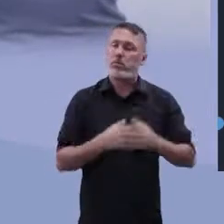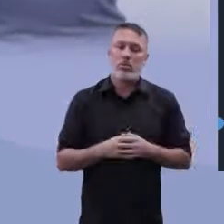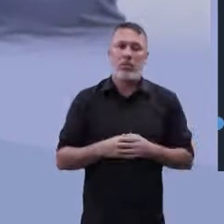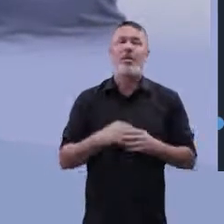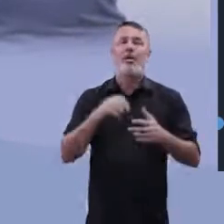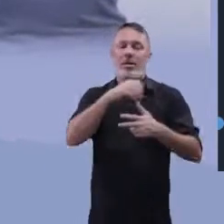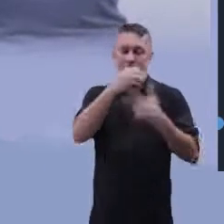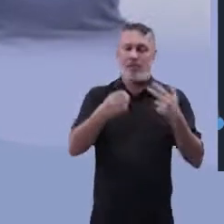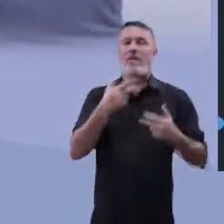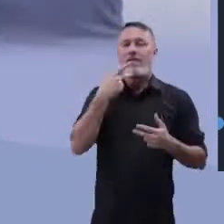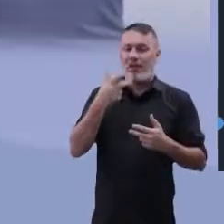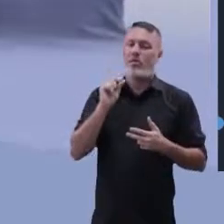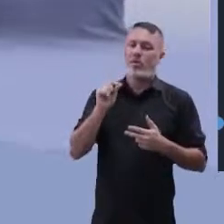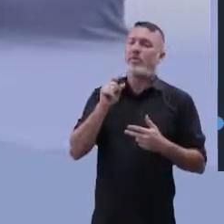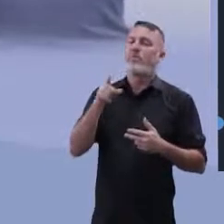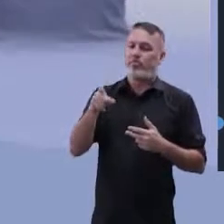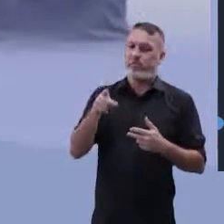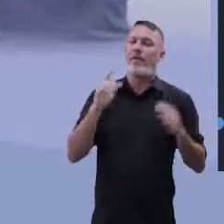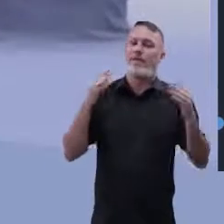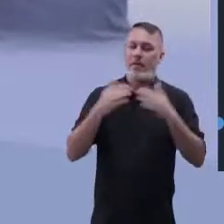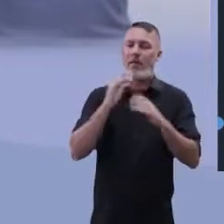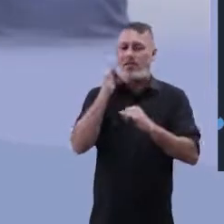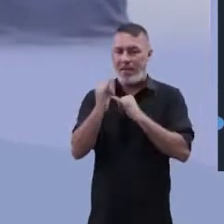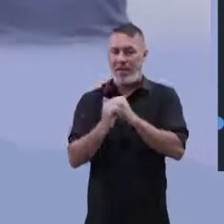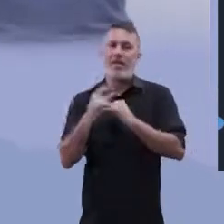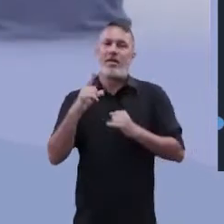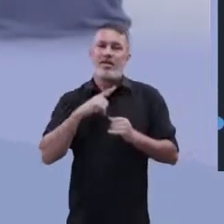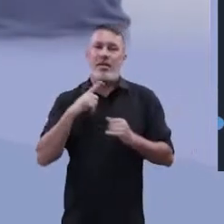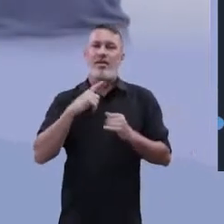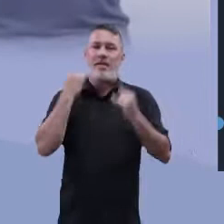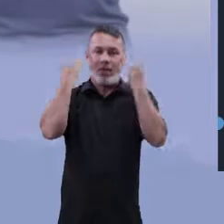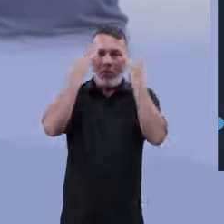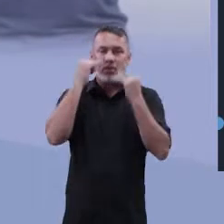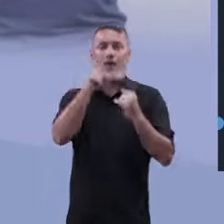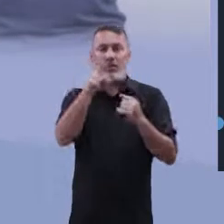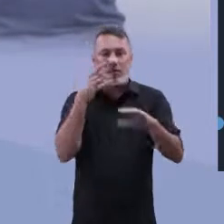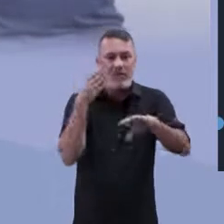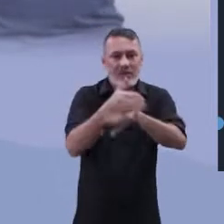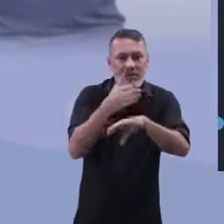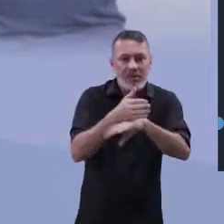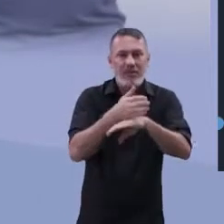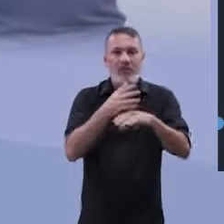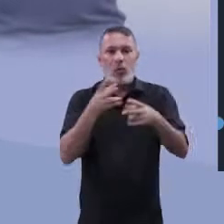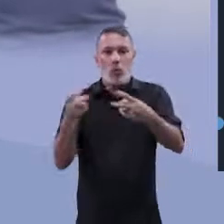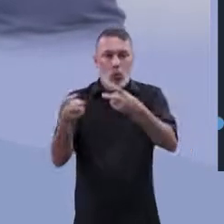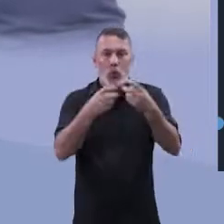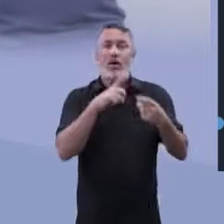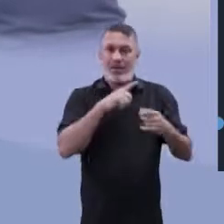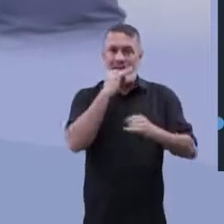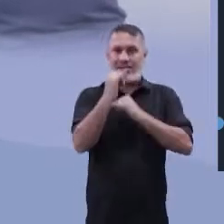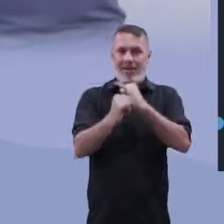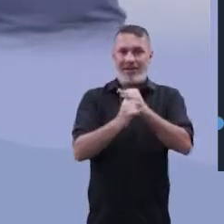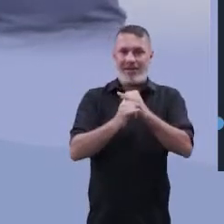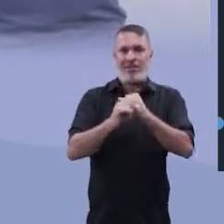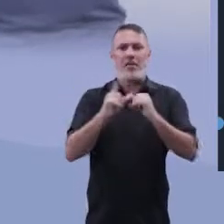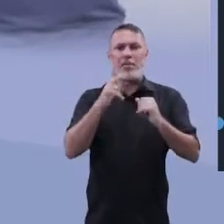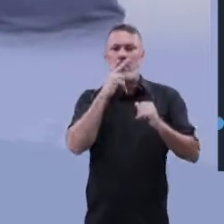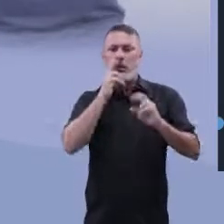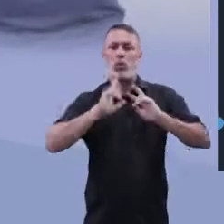abordagem de que a internet coleta muitas informações das nossas navegações, mas sem que essa informação